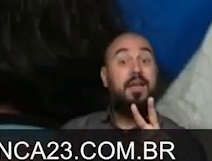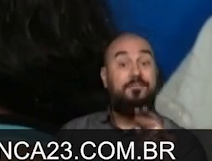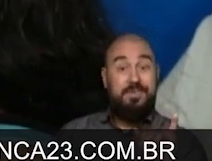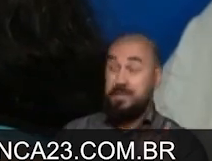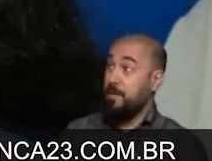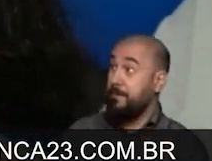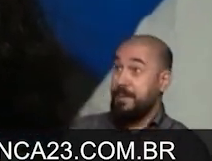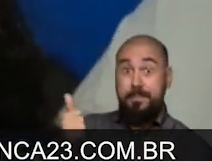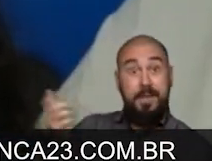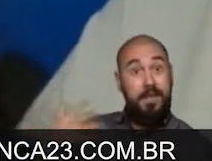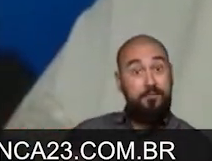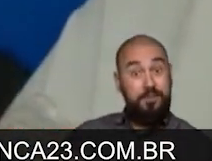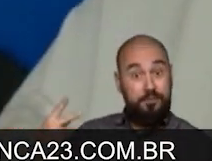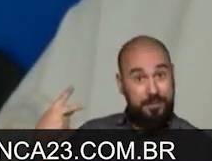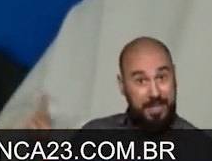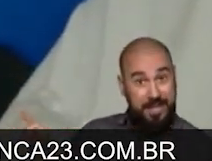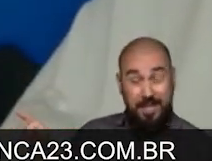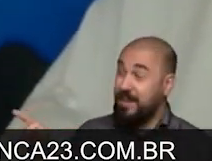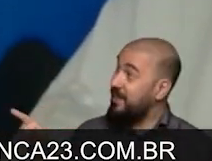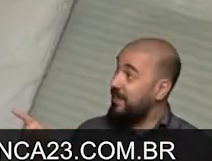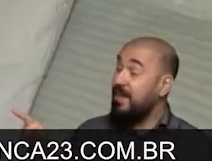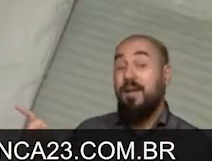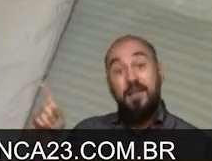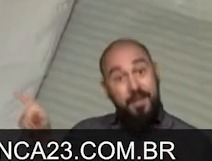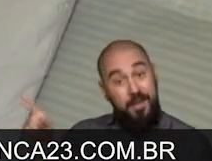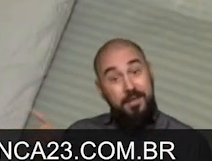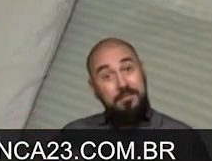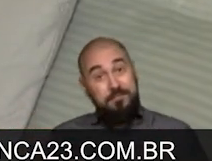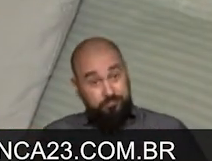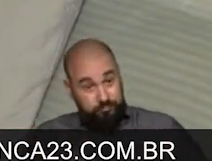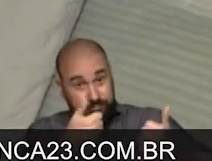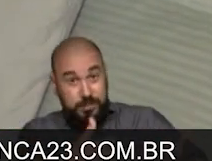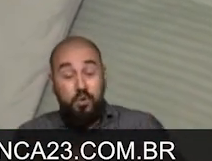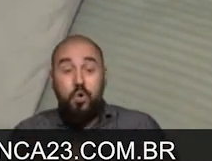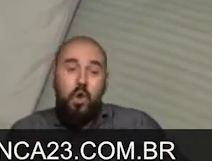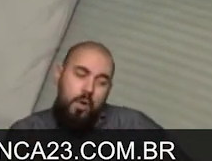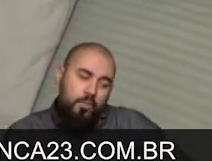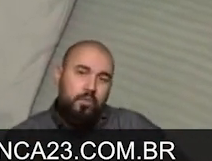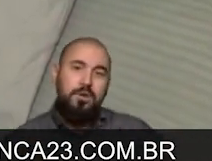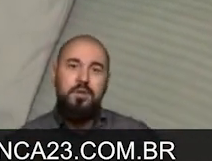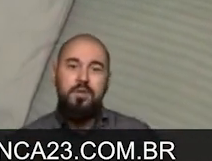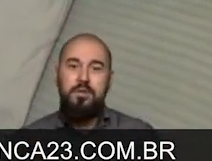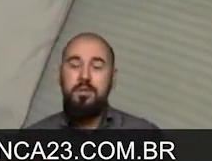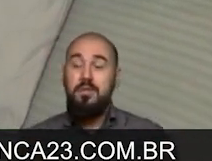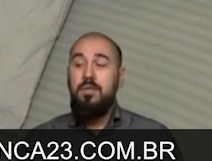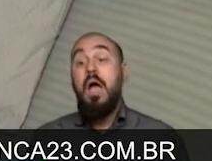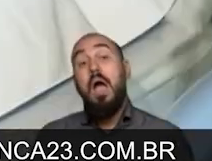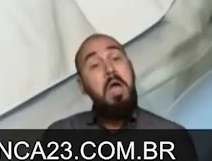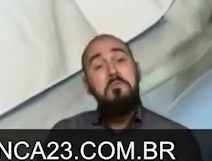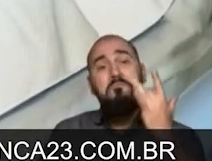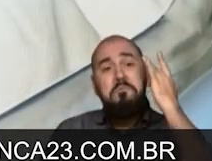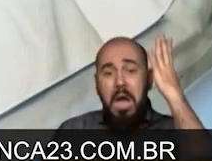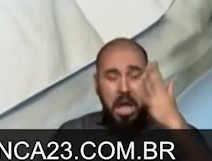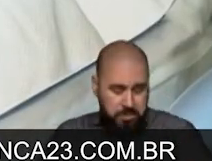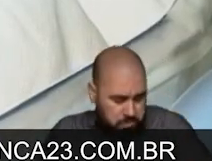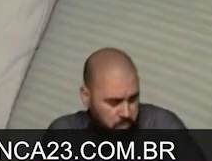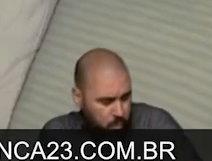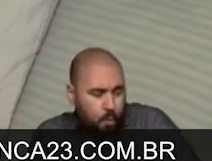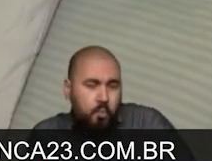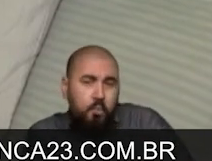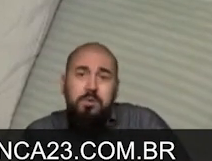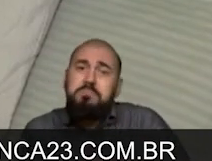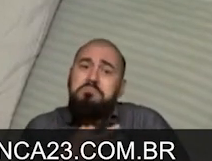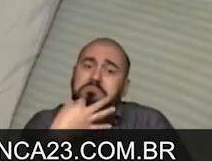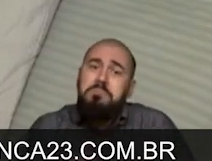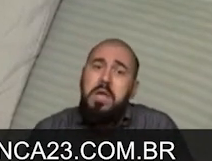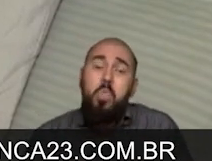A jovem de 18 anos conta como tem sido amamentar. Está sendo fácil, não sinto dor, ele pega direitinho. Eu não